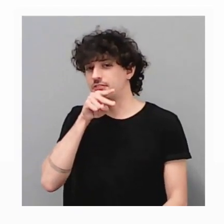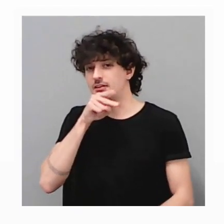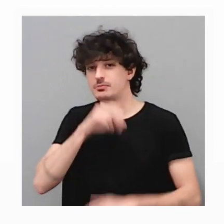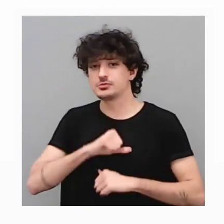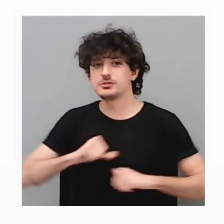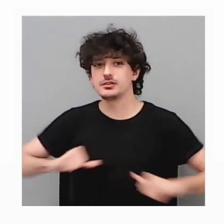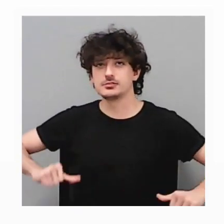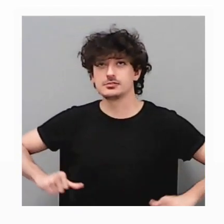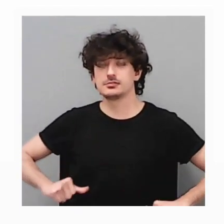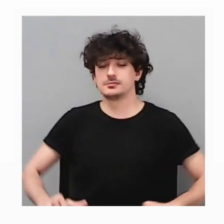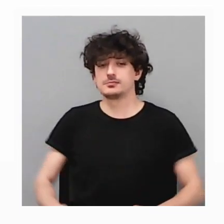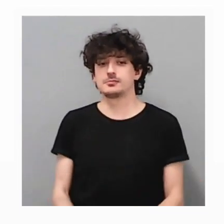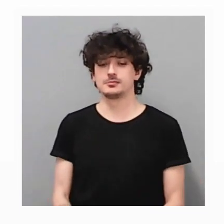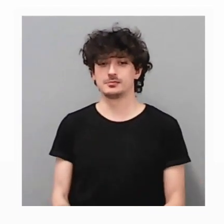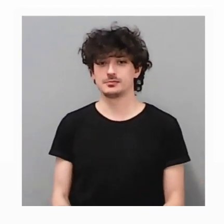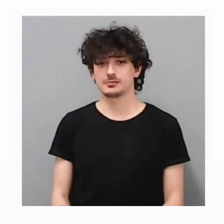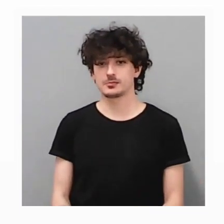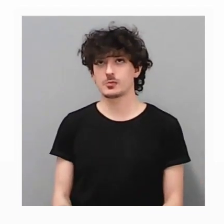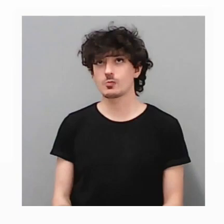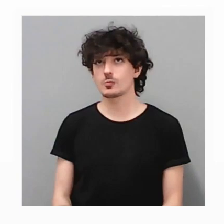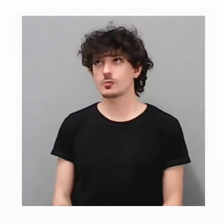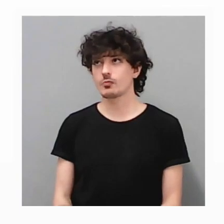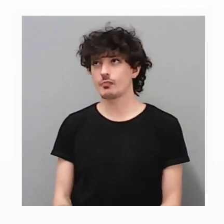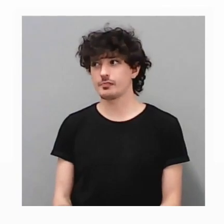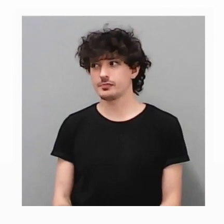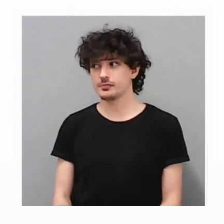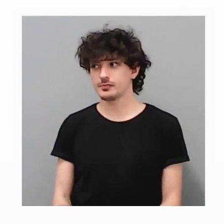o mapa de sinalização, ou a ficha de sinalização, onde